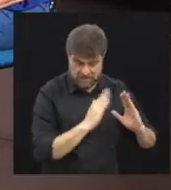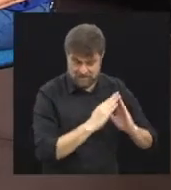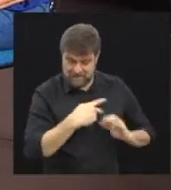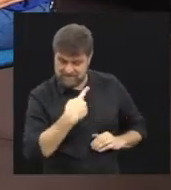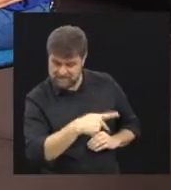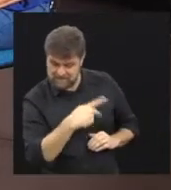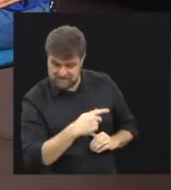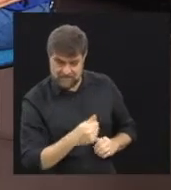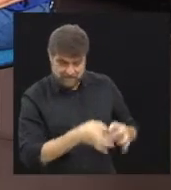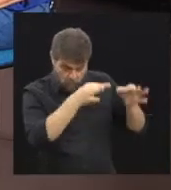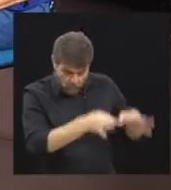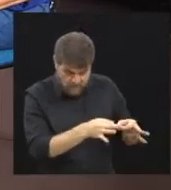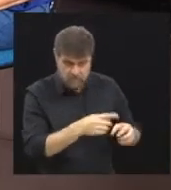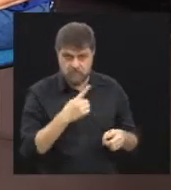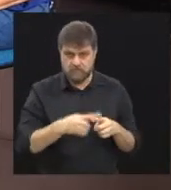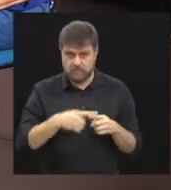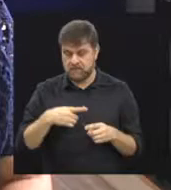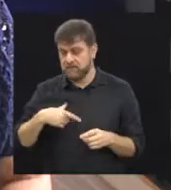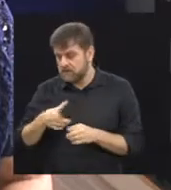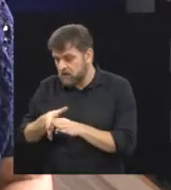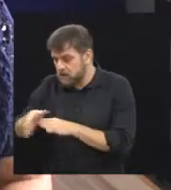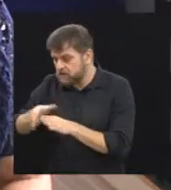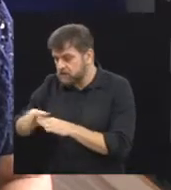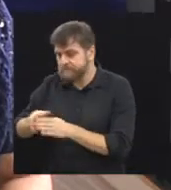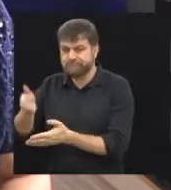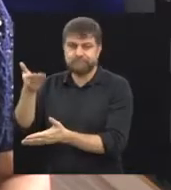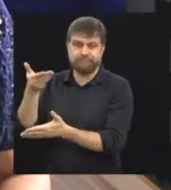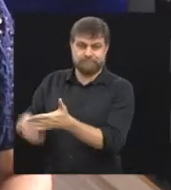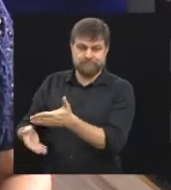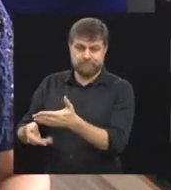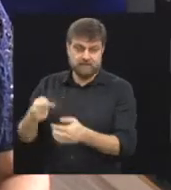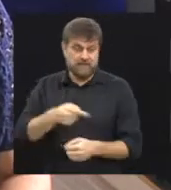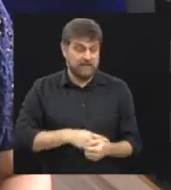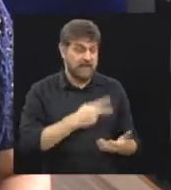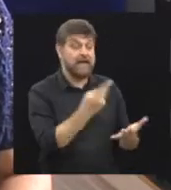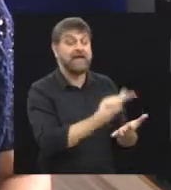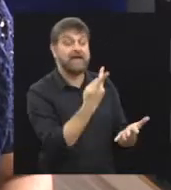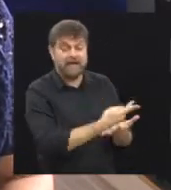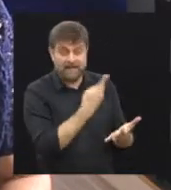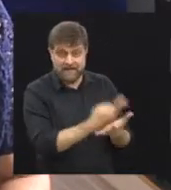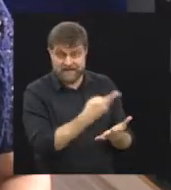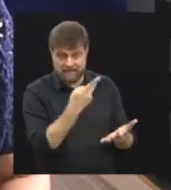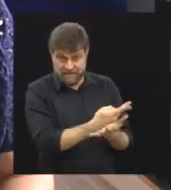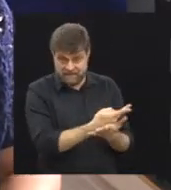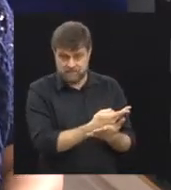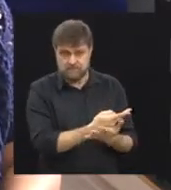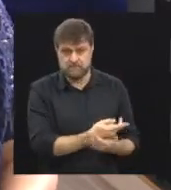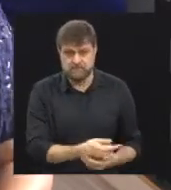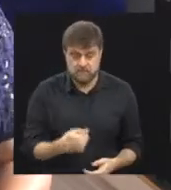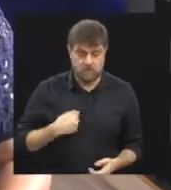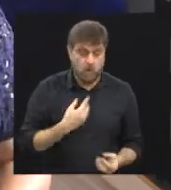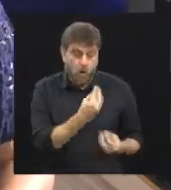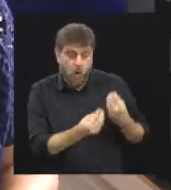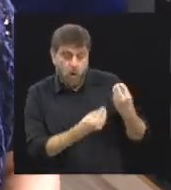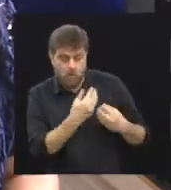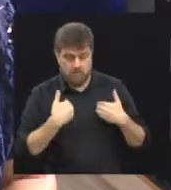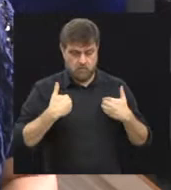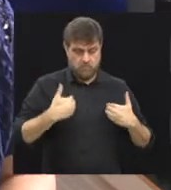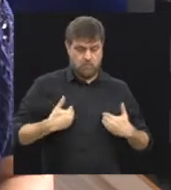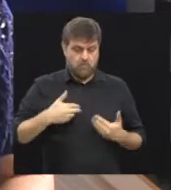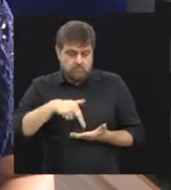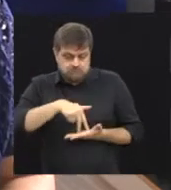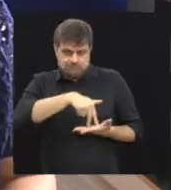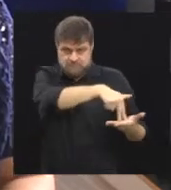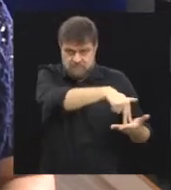praticada adequadamente, porque às vezes uma orientação pode prejudicar na criança, na postura, no